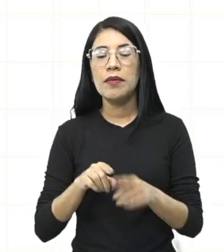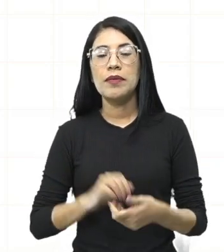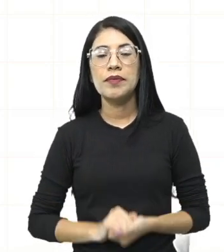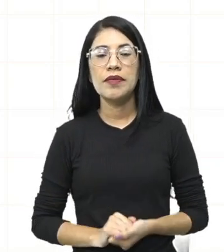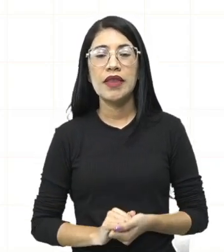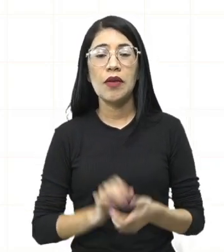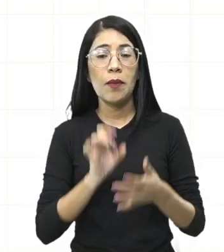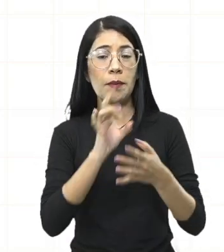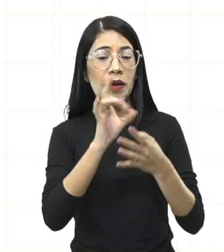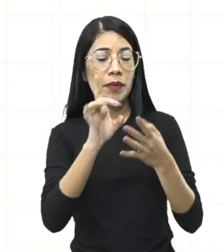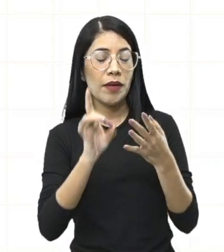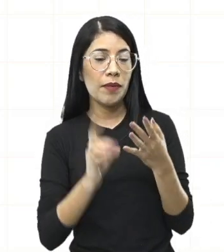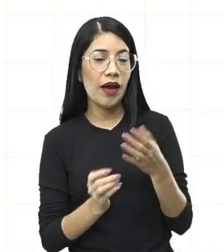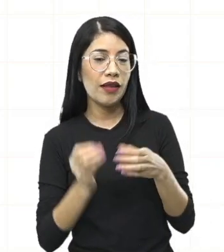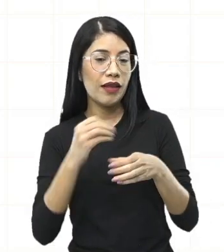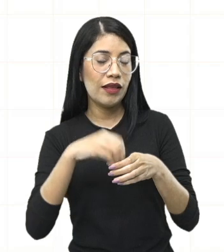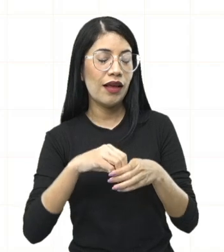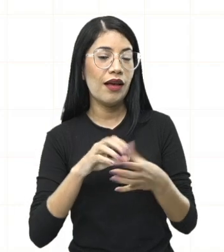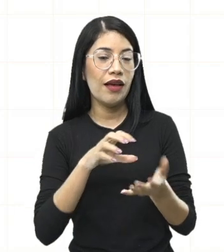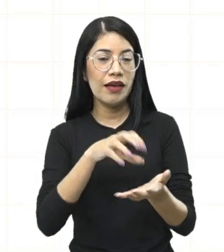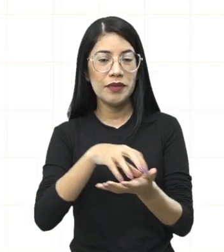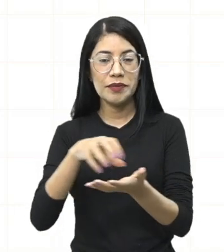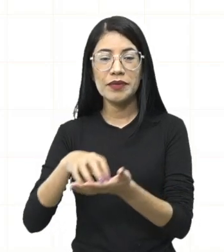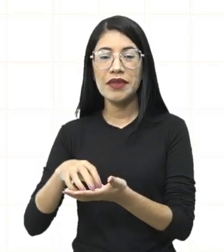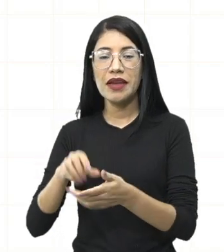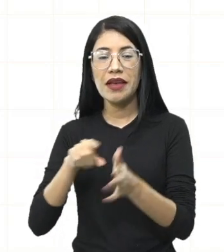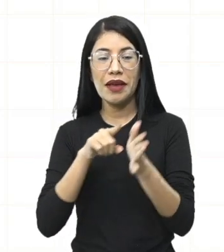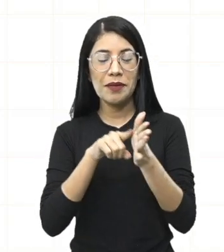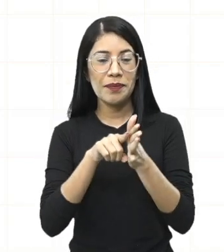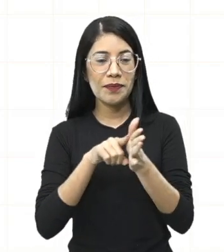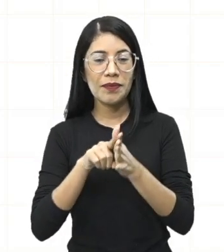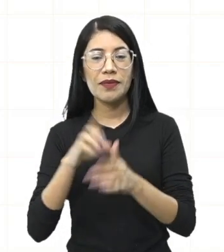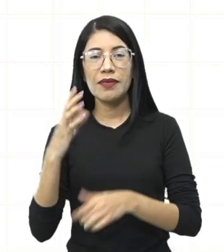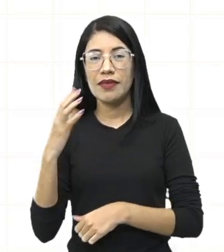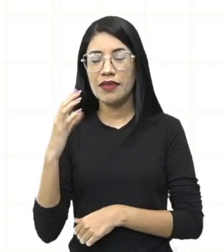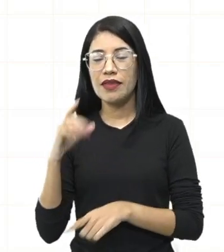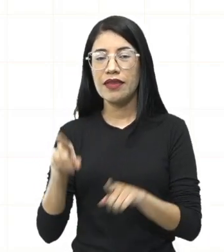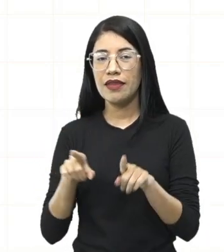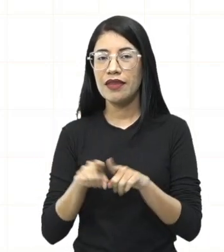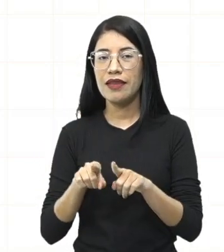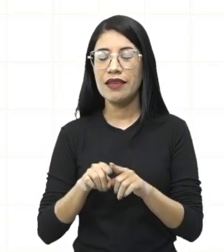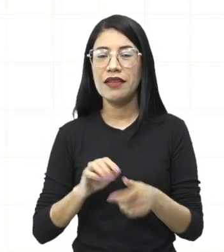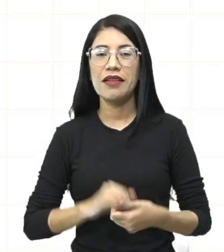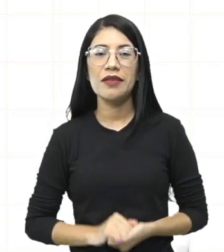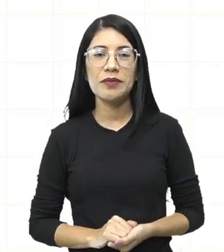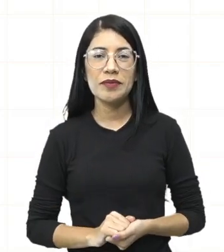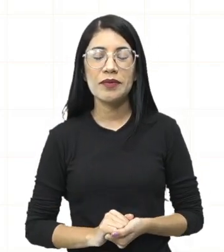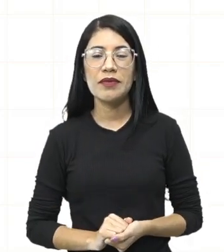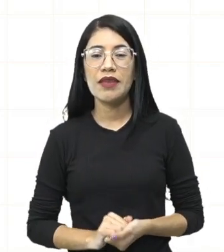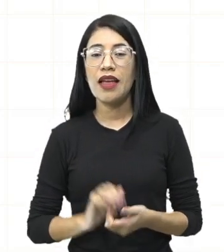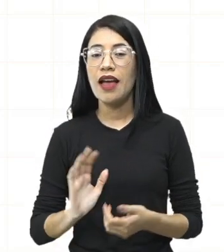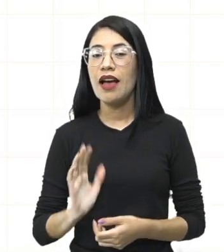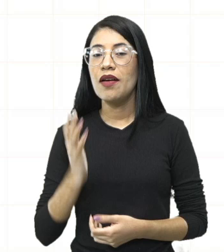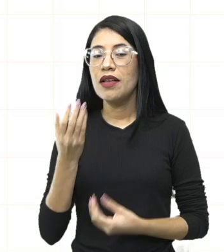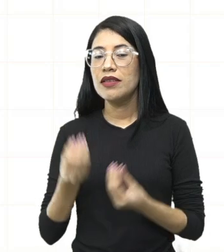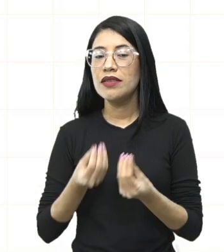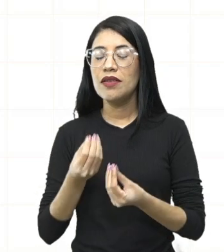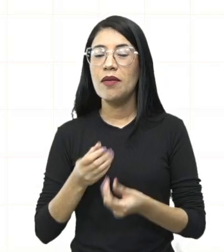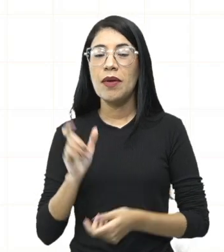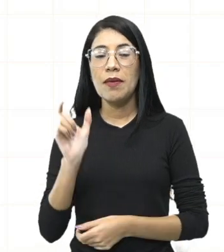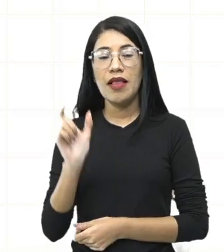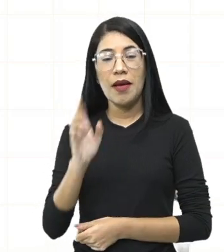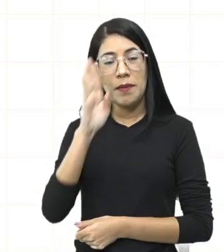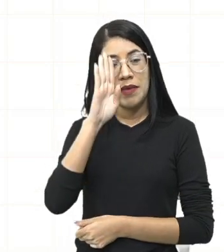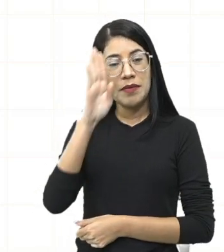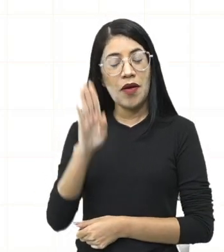uma dessas áreas, dentro dessas categorias, para pesquisa científica, né? Desde que realizada aqui, olha, uma